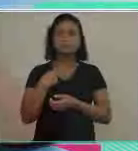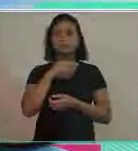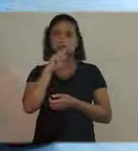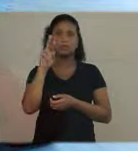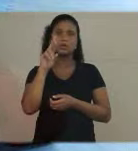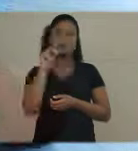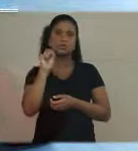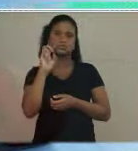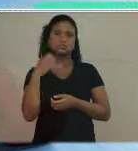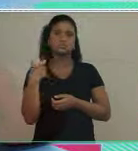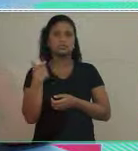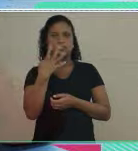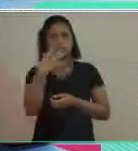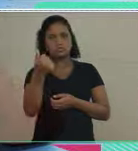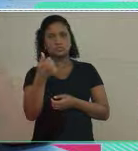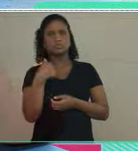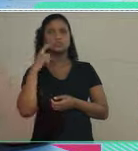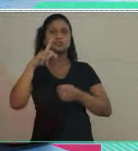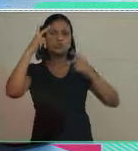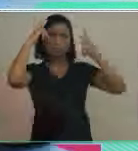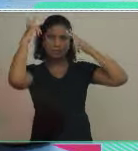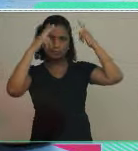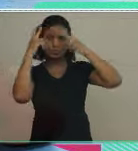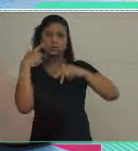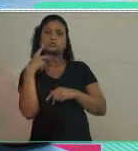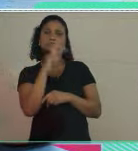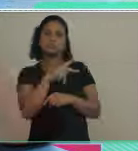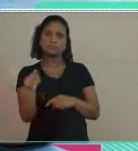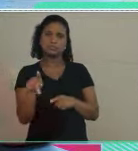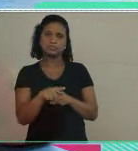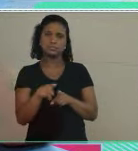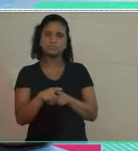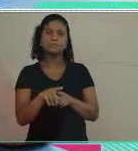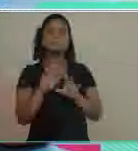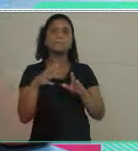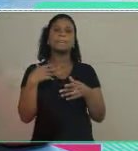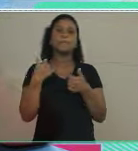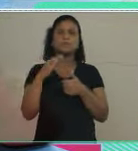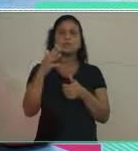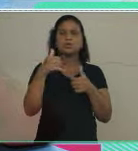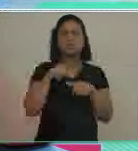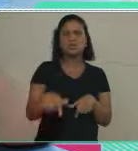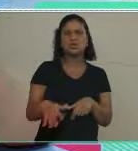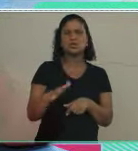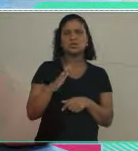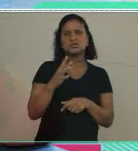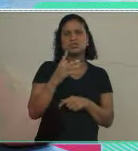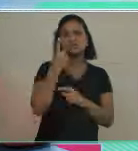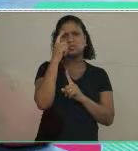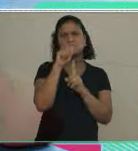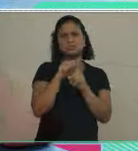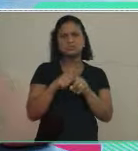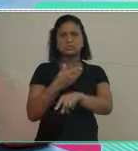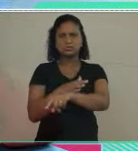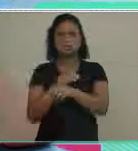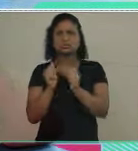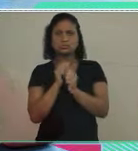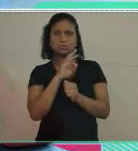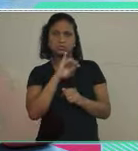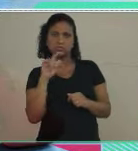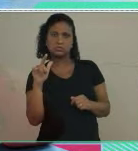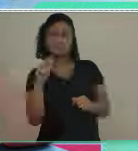meu nome é Rose eu tenho 41 anos sou cabeleireira sou professora e estou mais ou menos aqui há um mês treinando com o